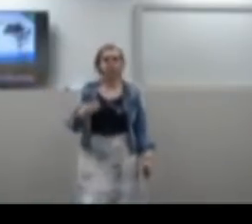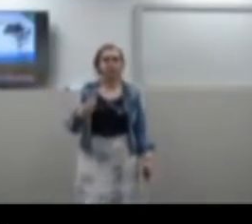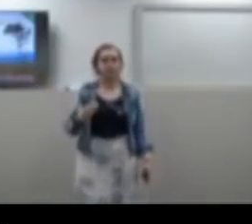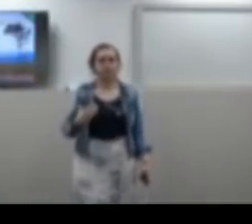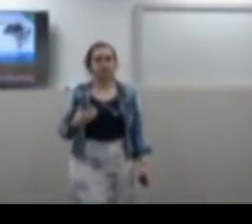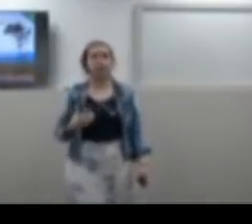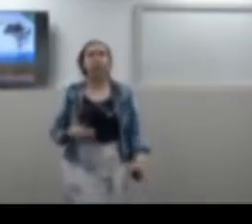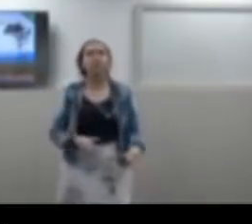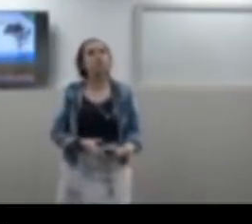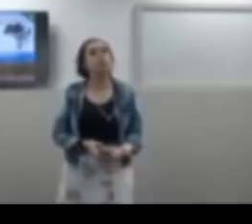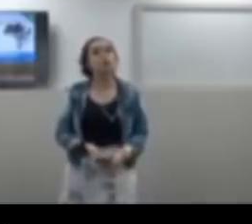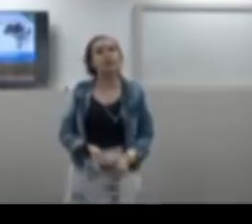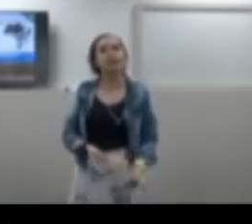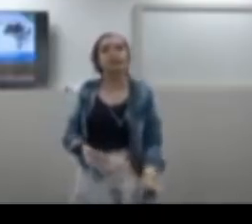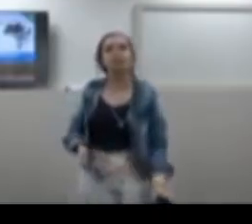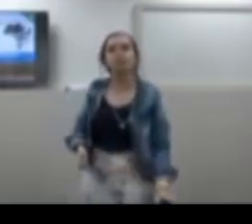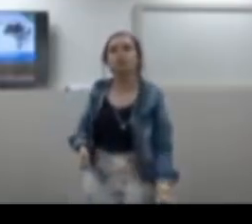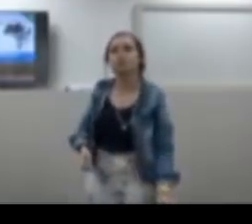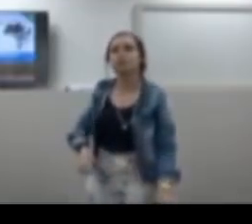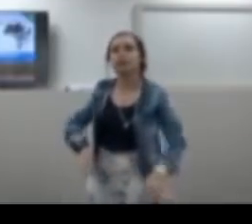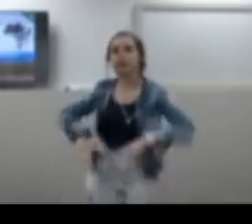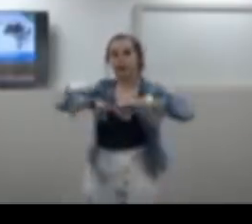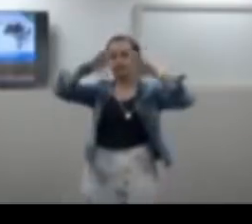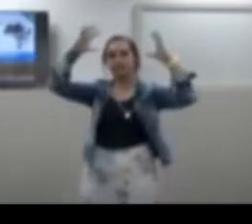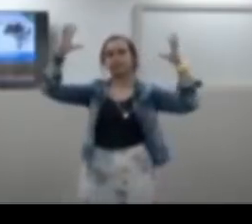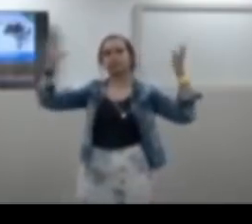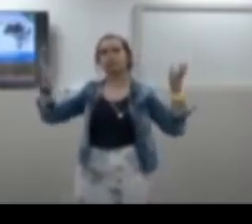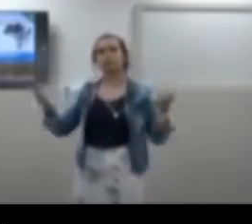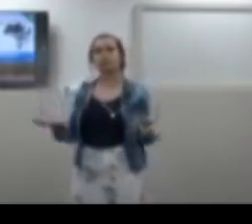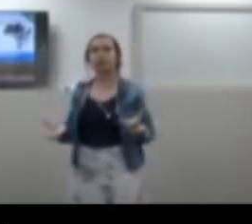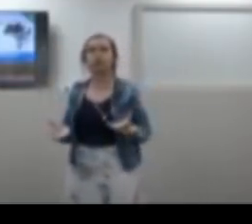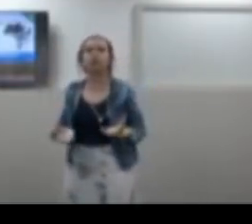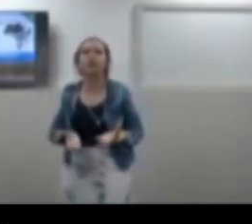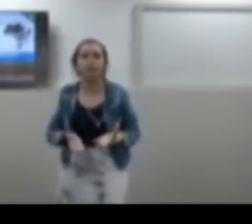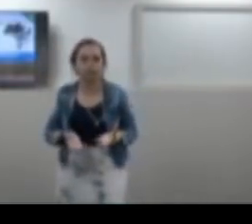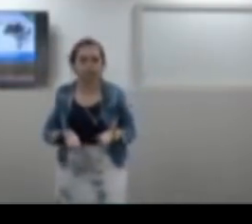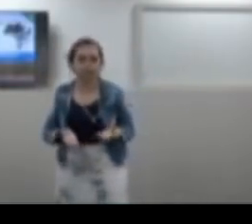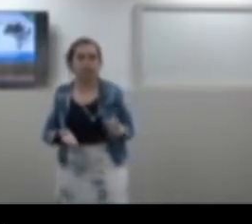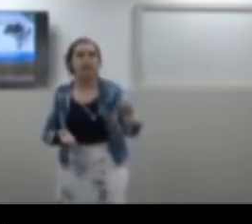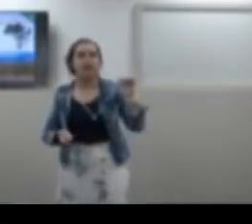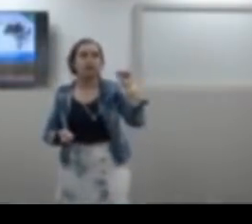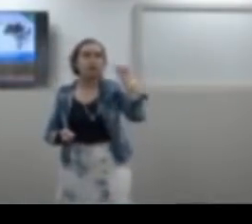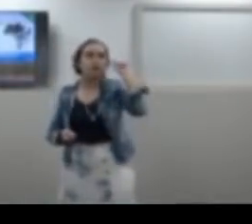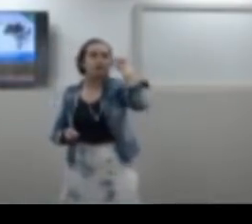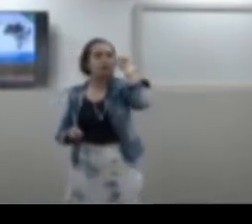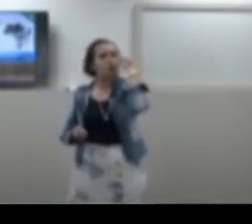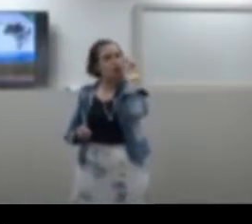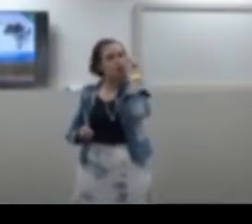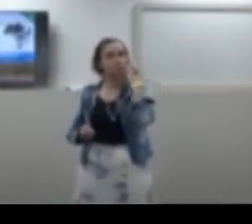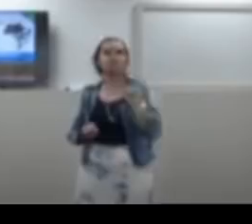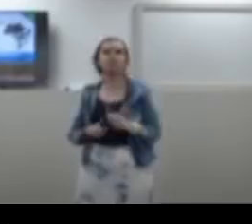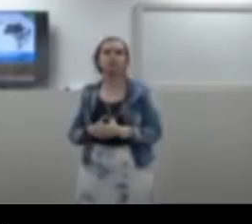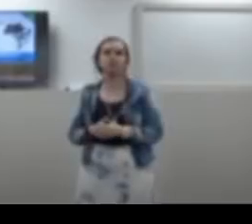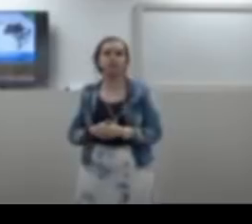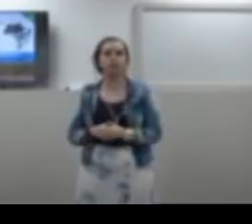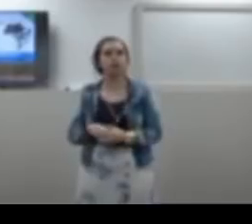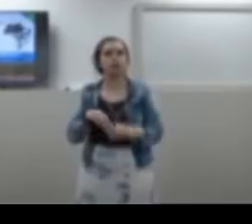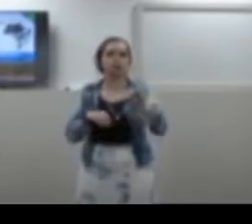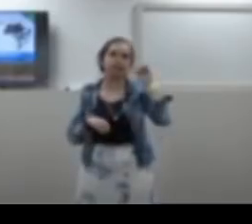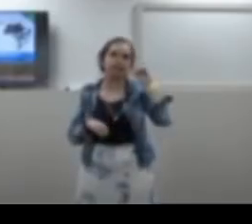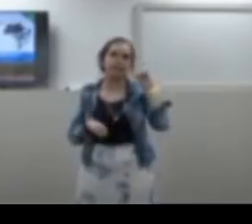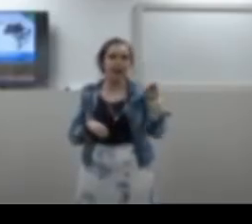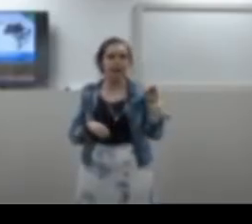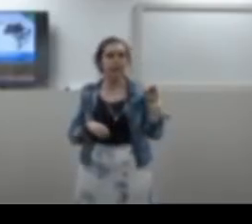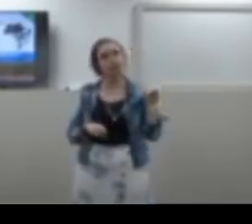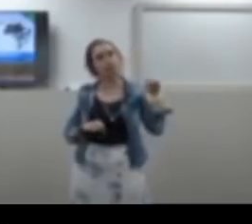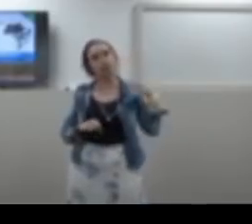está dizendo que esse domínio é um domínio muito pequeno, se a gente considerar a extensão do território total brasileiro. Ele ocupa ali só 2% do